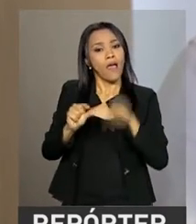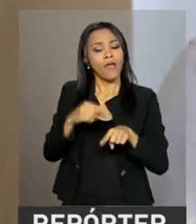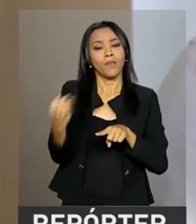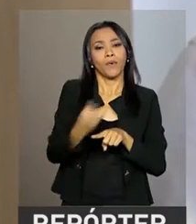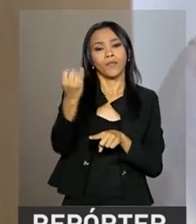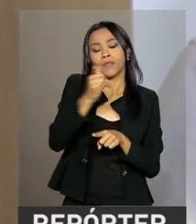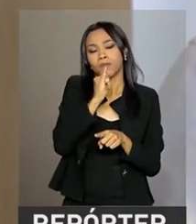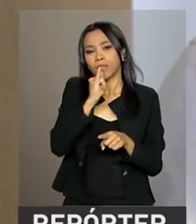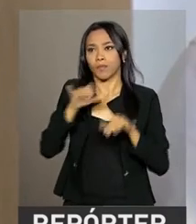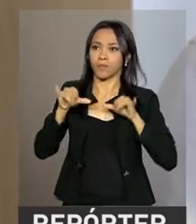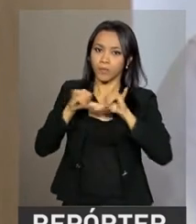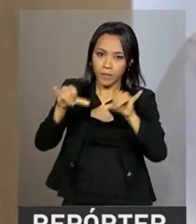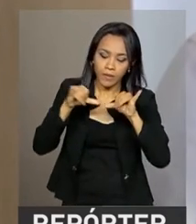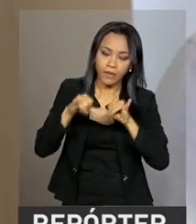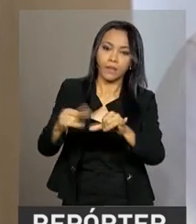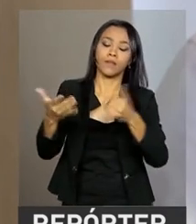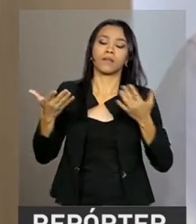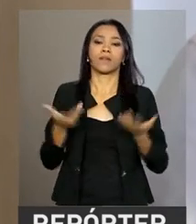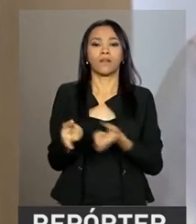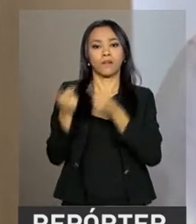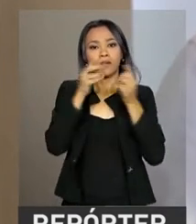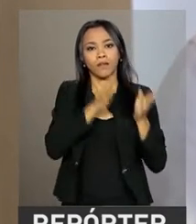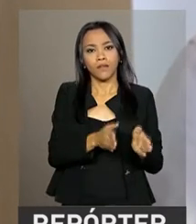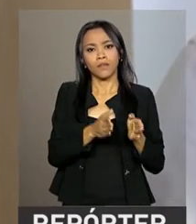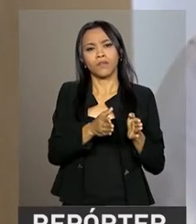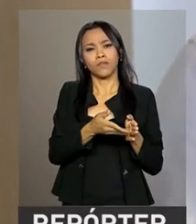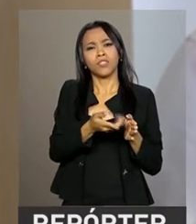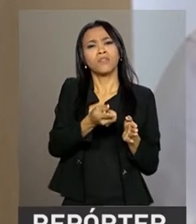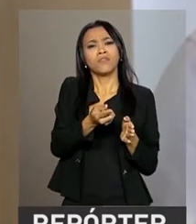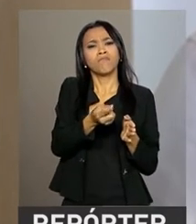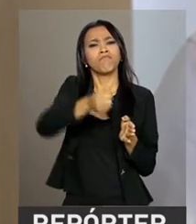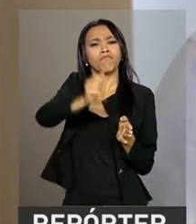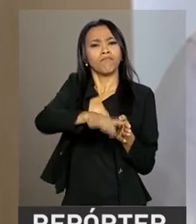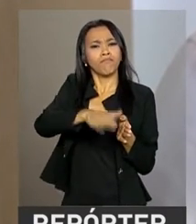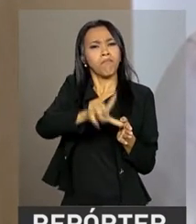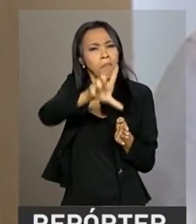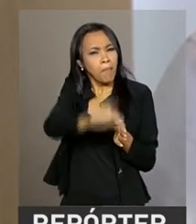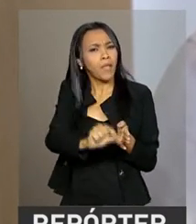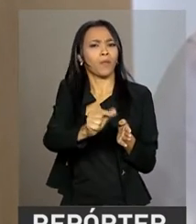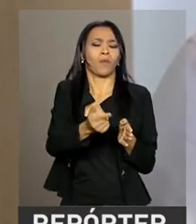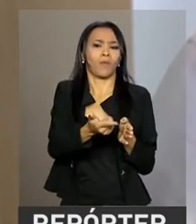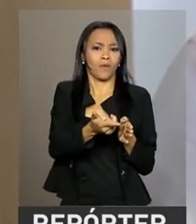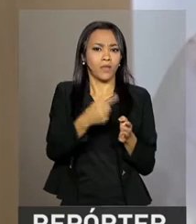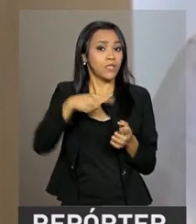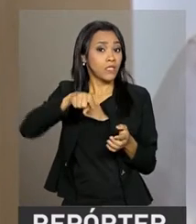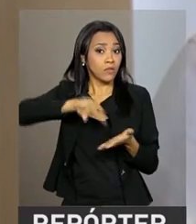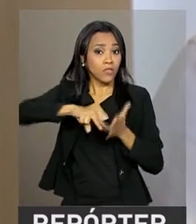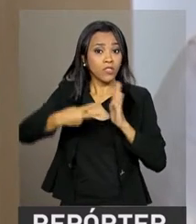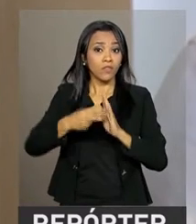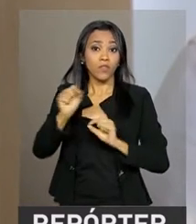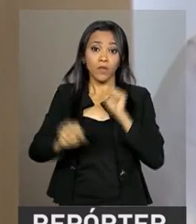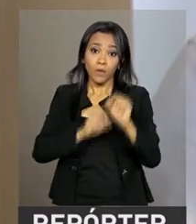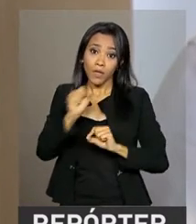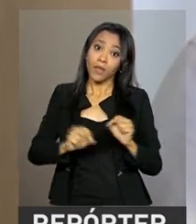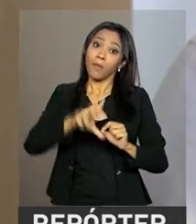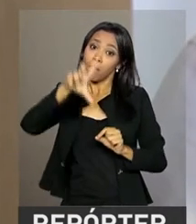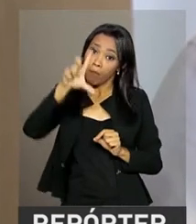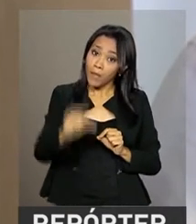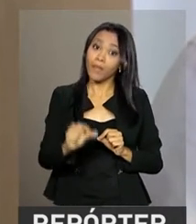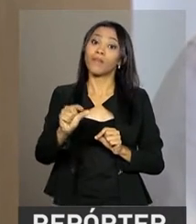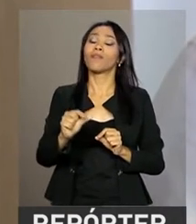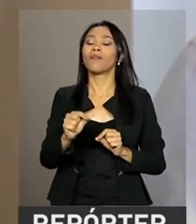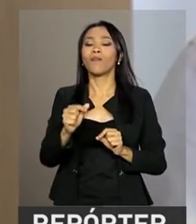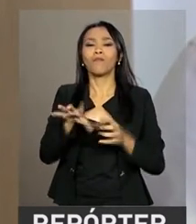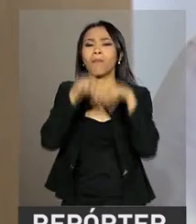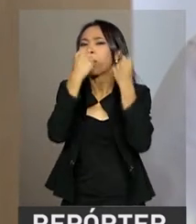como o sul mercados e de bens de menor valor porque significa menor pressão sobre a renda do